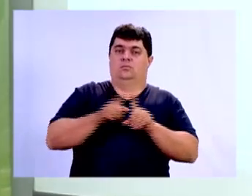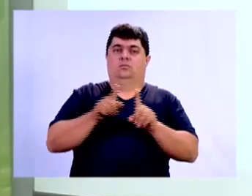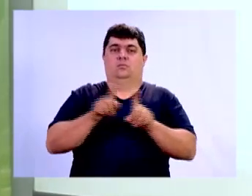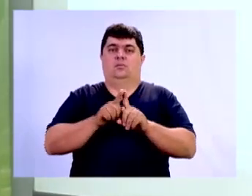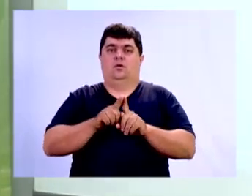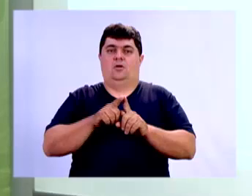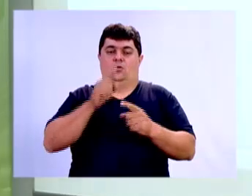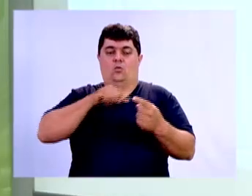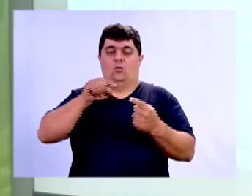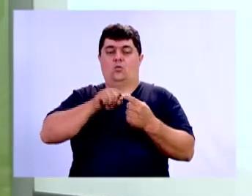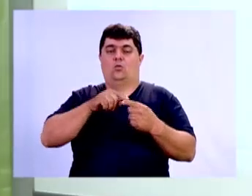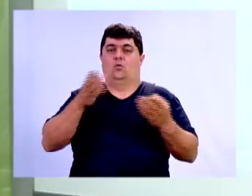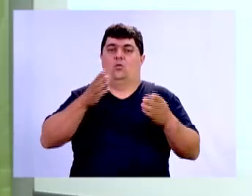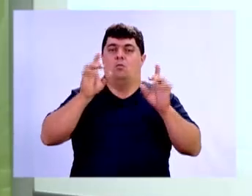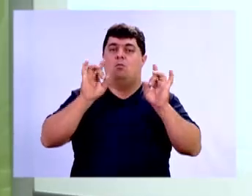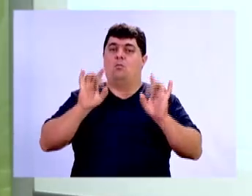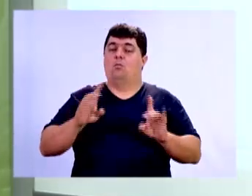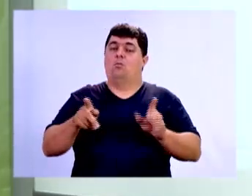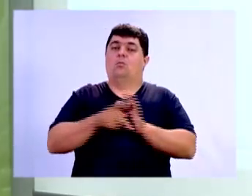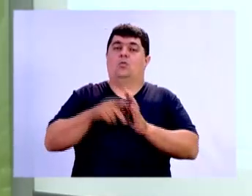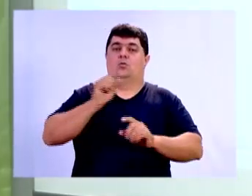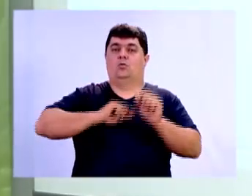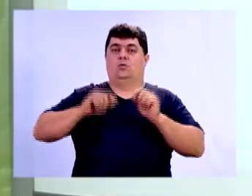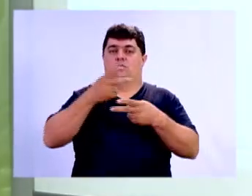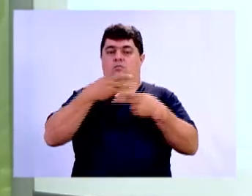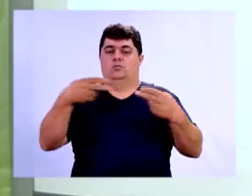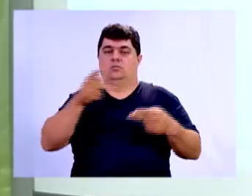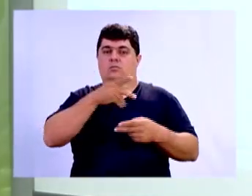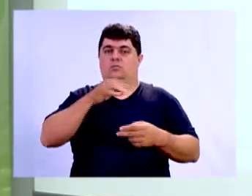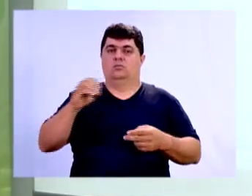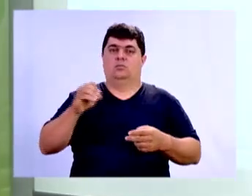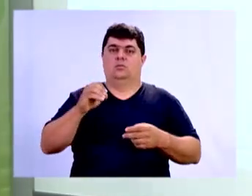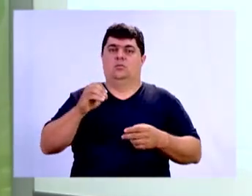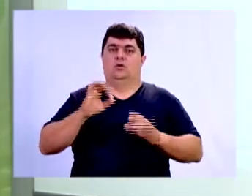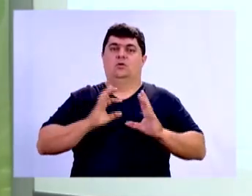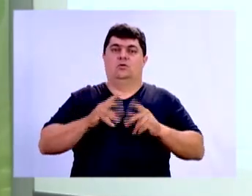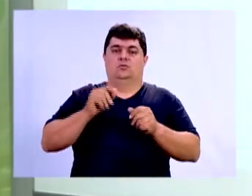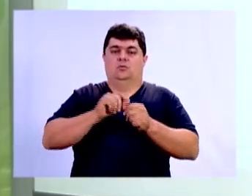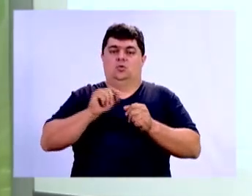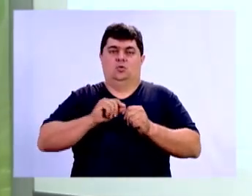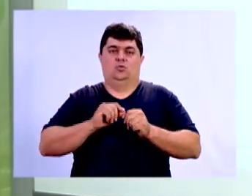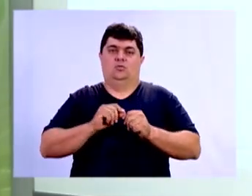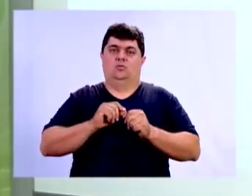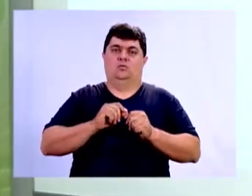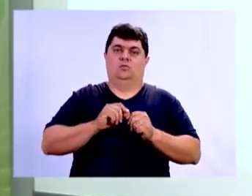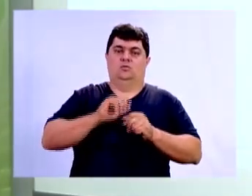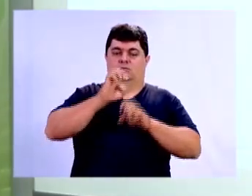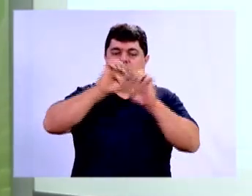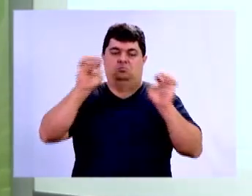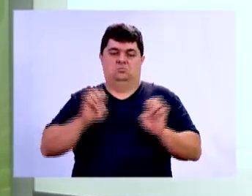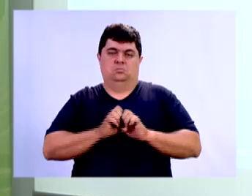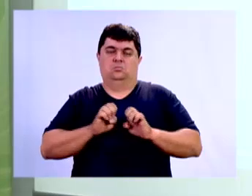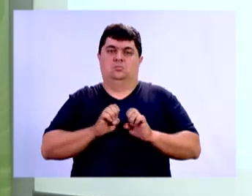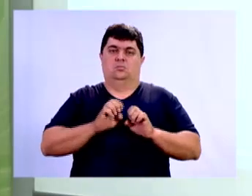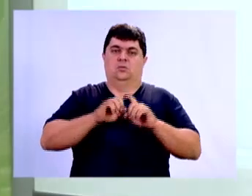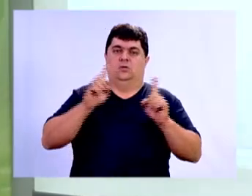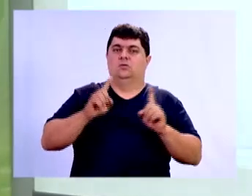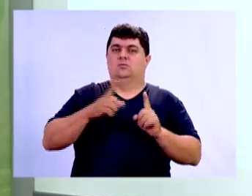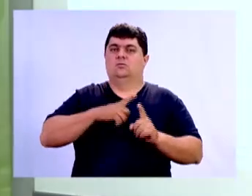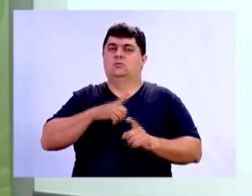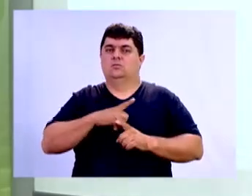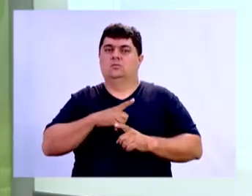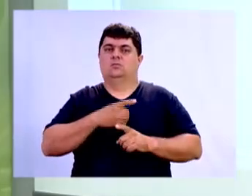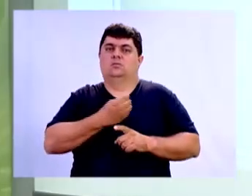mais específico na orientação objeto. A gente não vai fazer também tudo na mão como a gente fez em estrutura de dados. A gente vai usar algumas estruturas já existentes nas